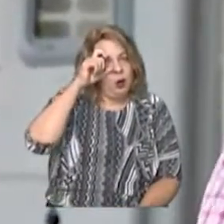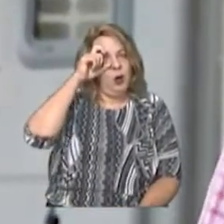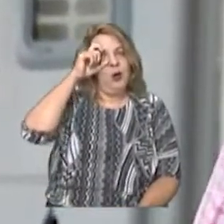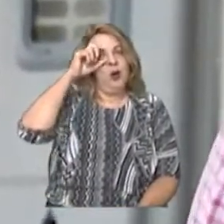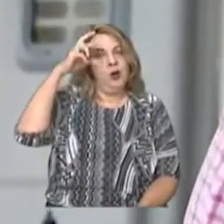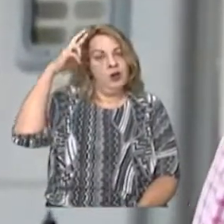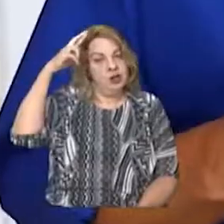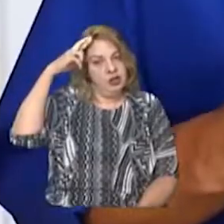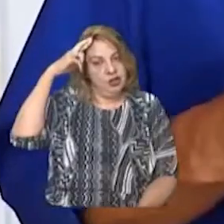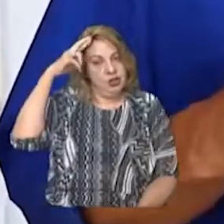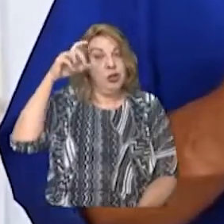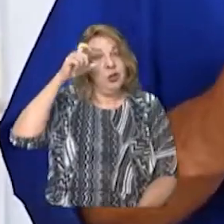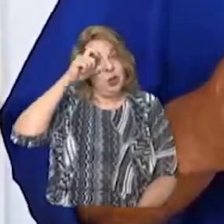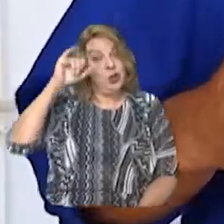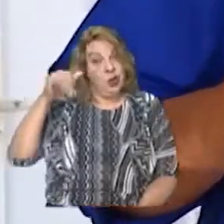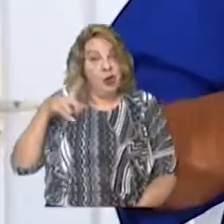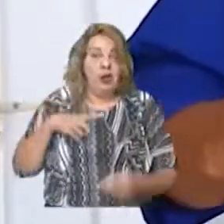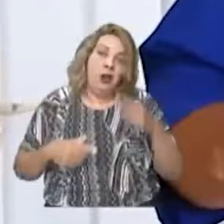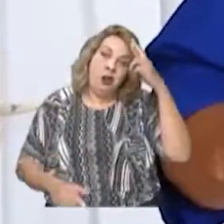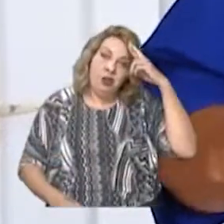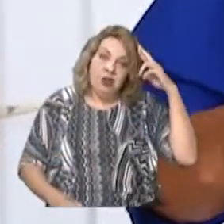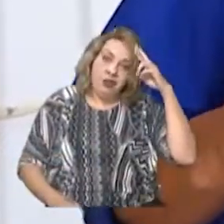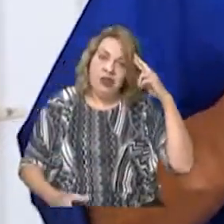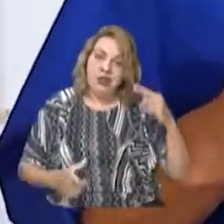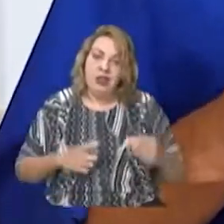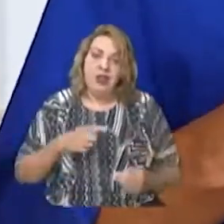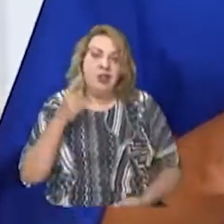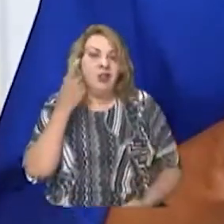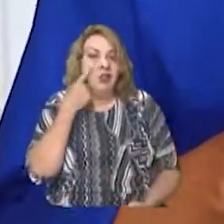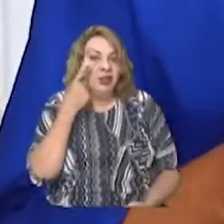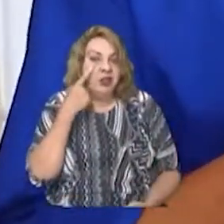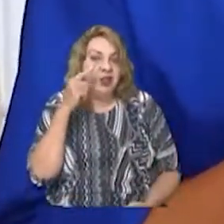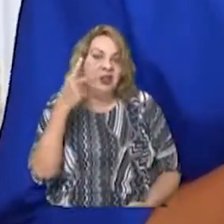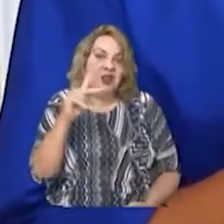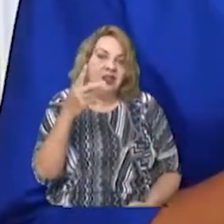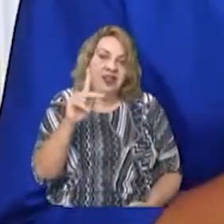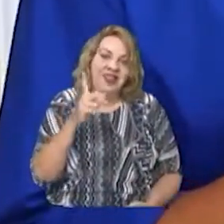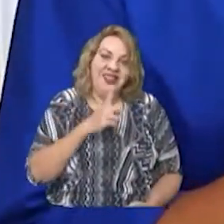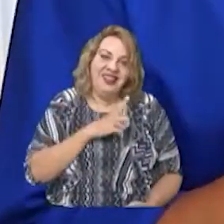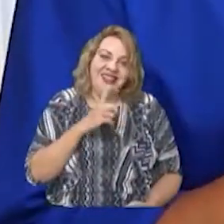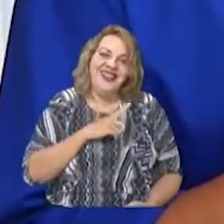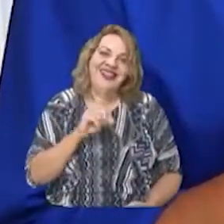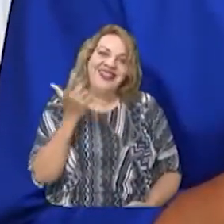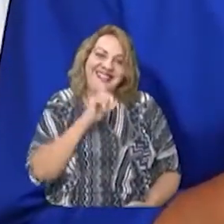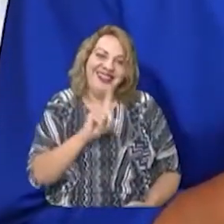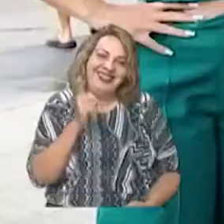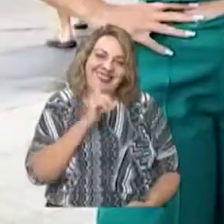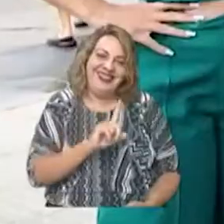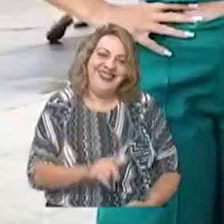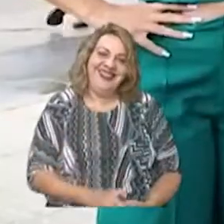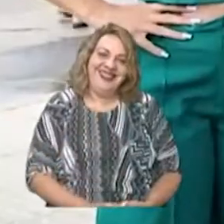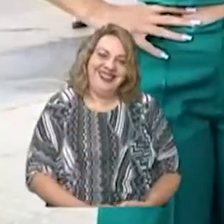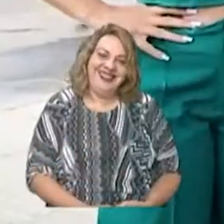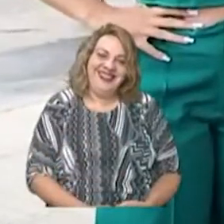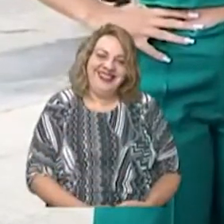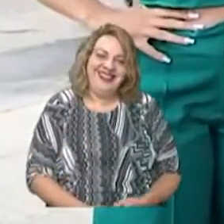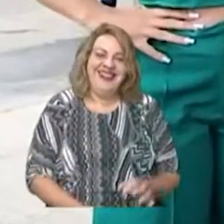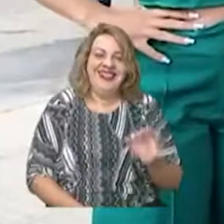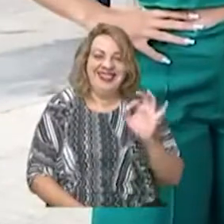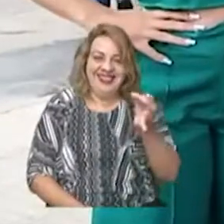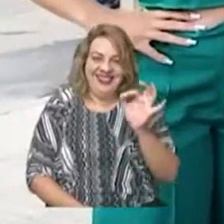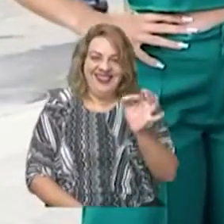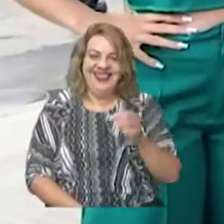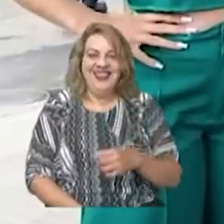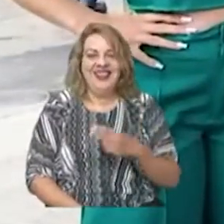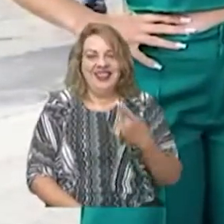2 contemplados. Coisa boa, e eu tô vendo daqui que você tá com uma contemplada, não é? Isso mesmo,